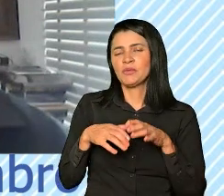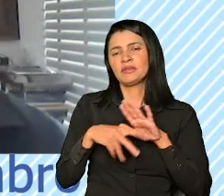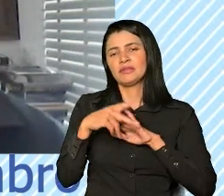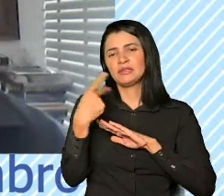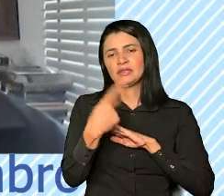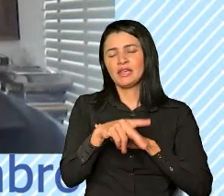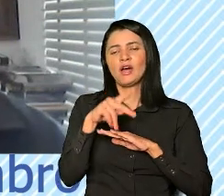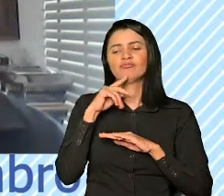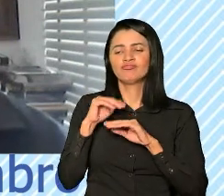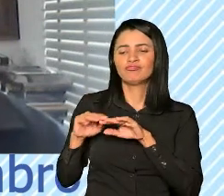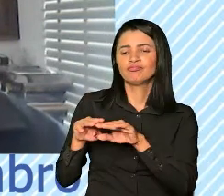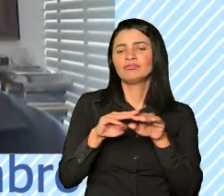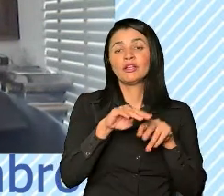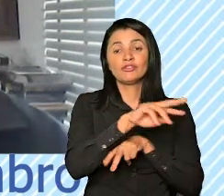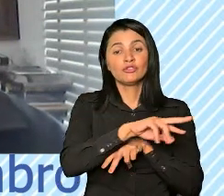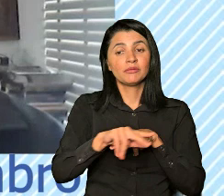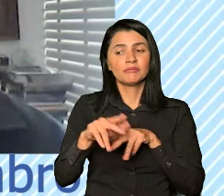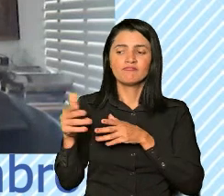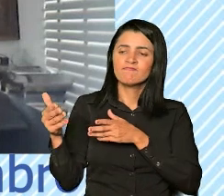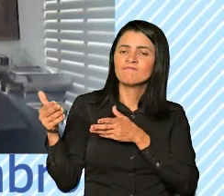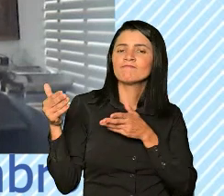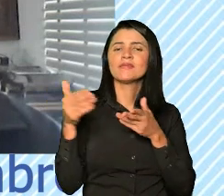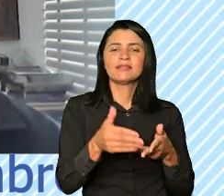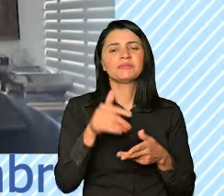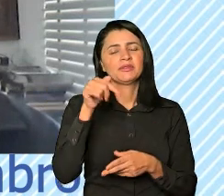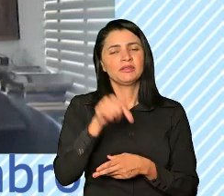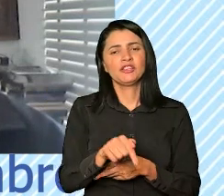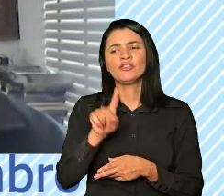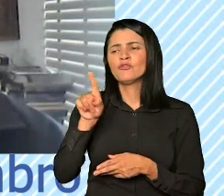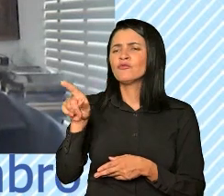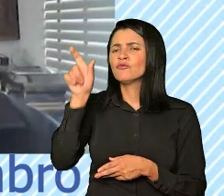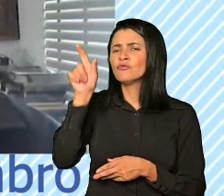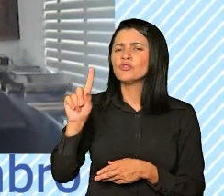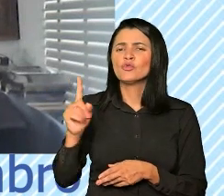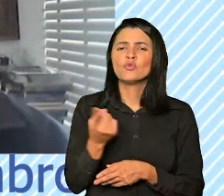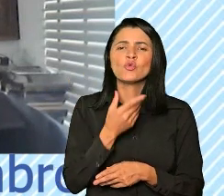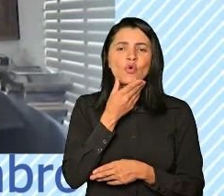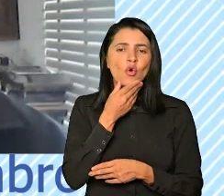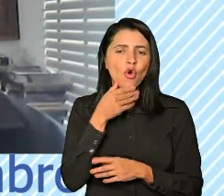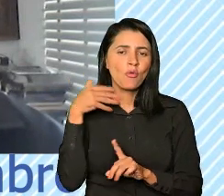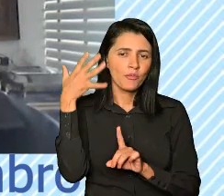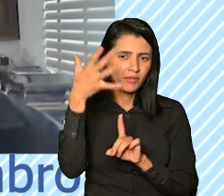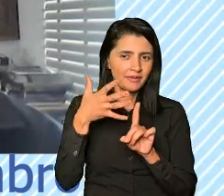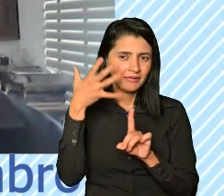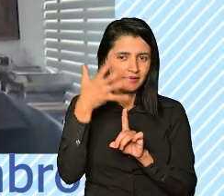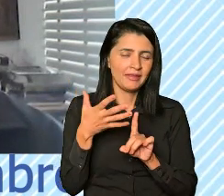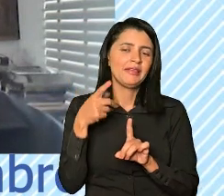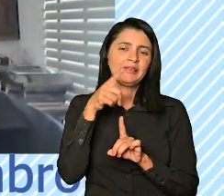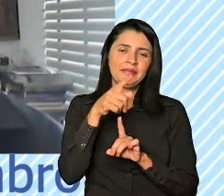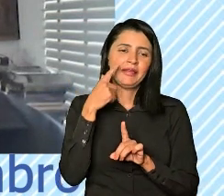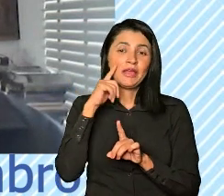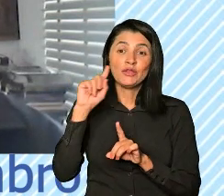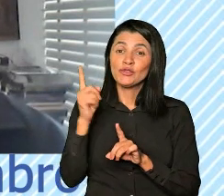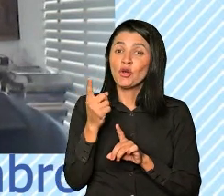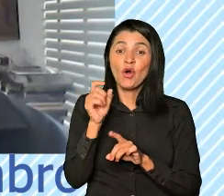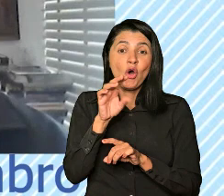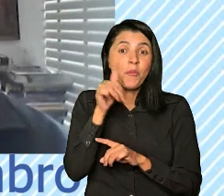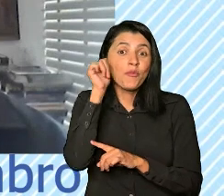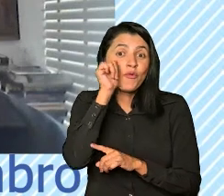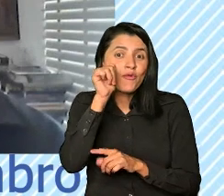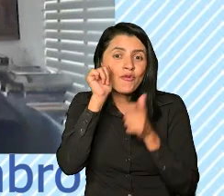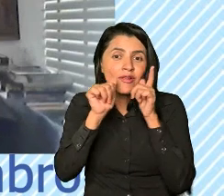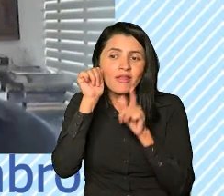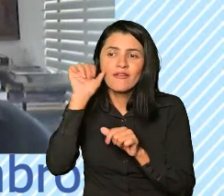de Equidade de Gênero para participar. Você é o único homem palestrante desse evento todo, só temos mulheres,